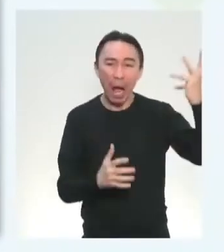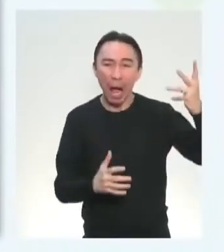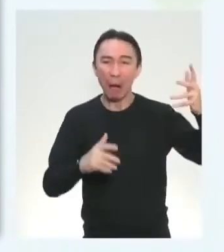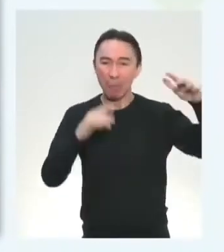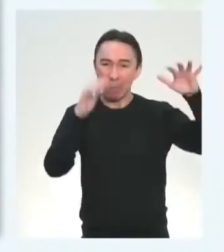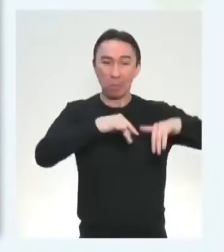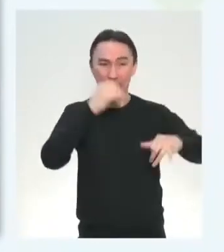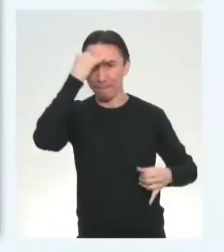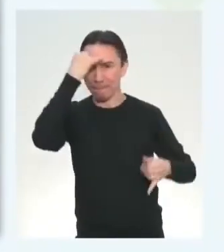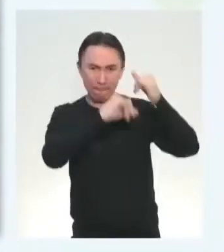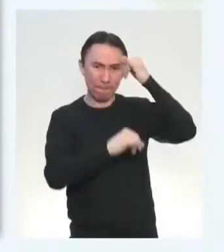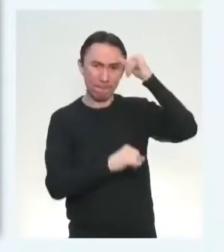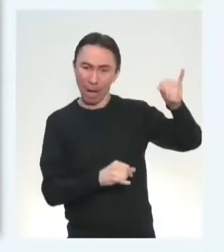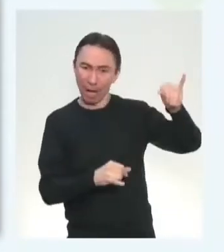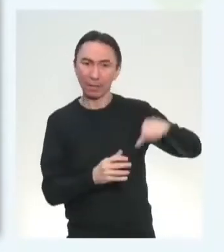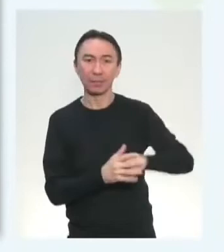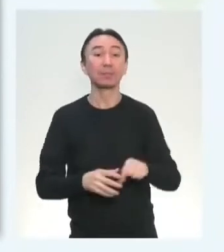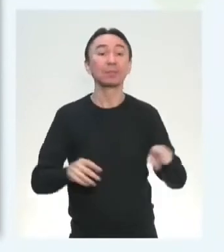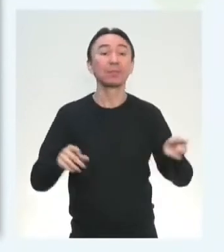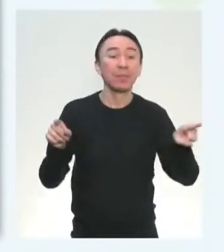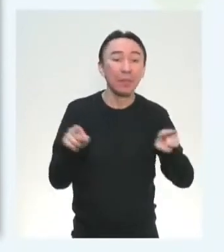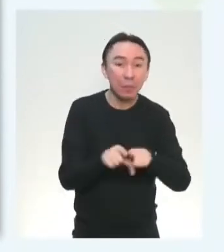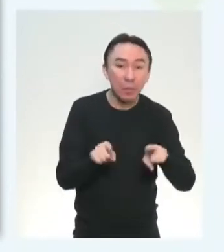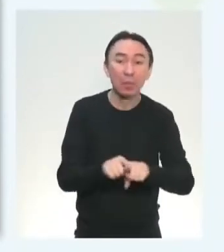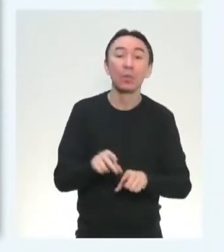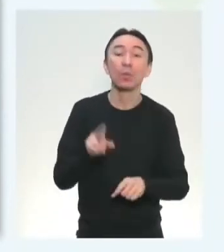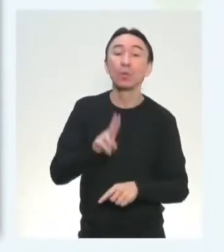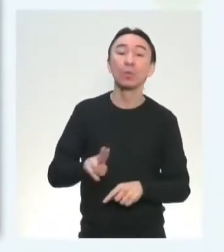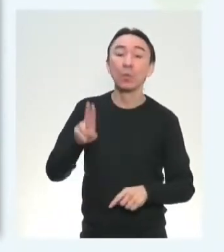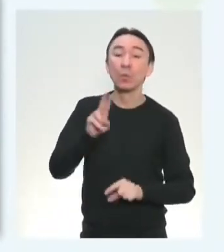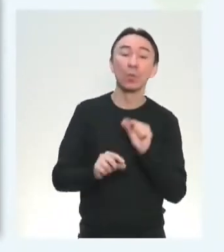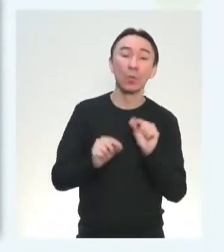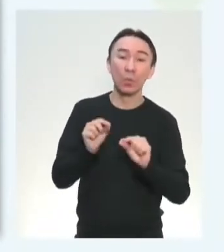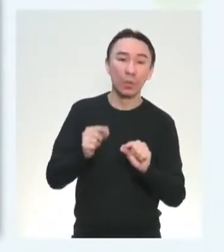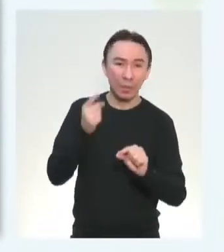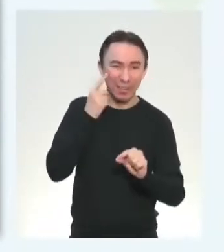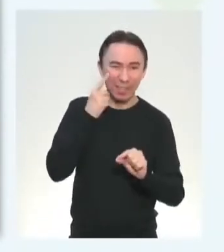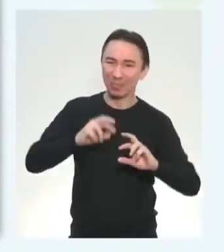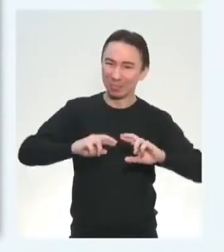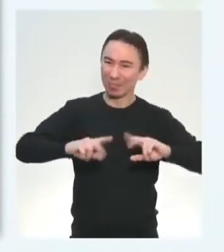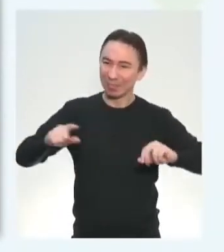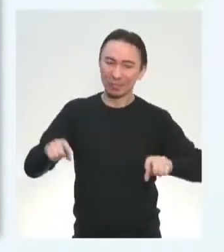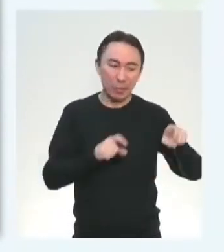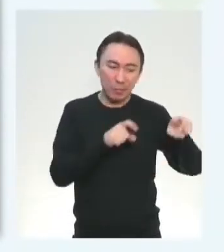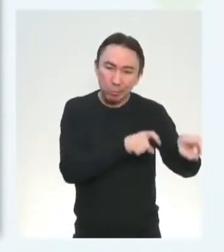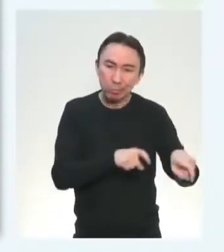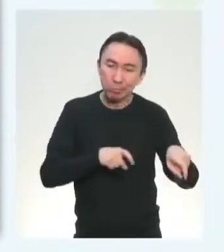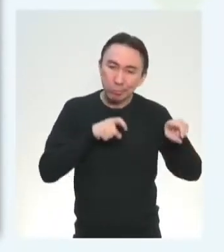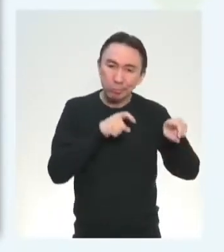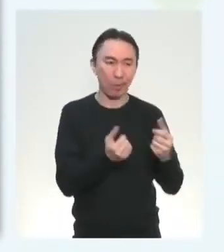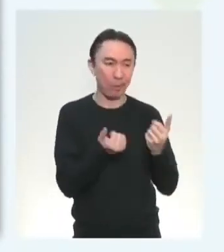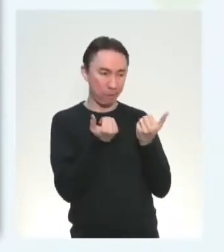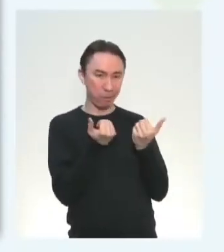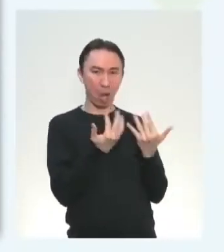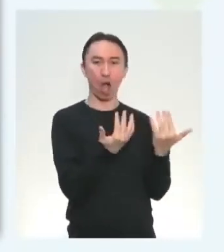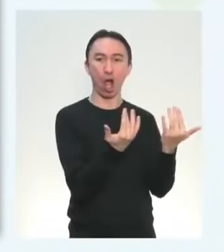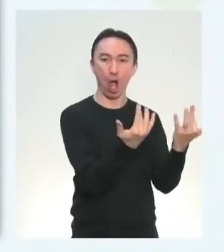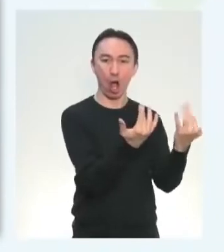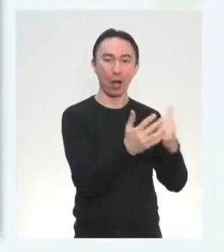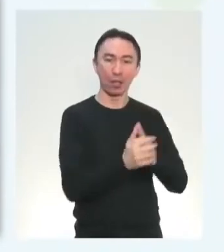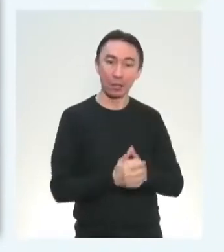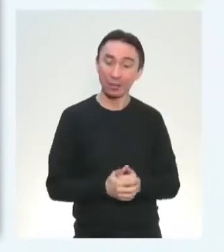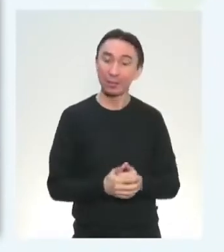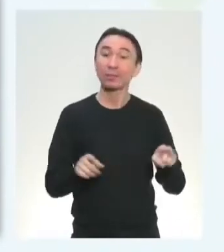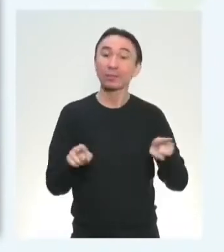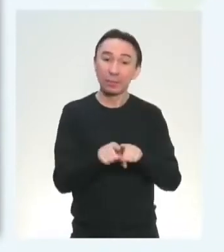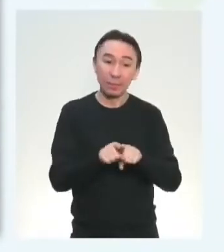são usadas no planejamento e acompanhamento de culturas agrícolas, no planejamento e monitoramento do